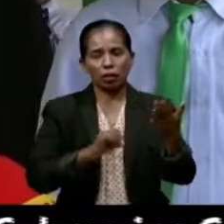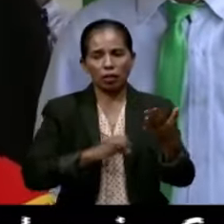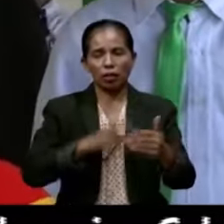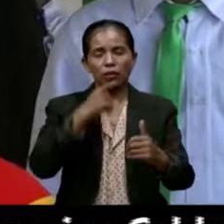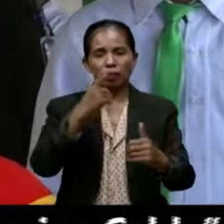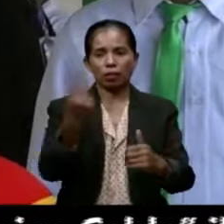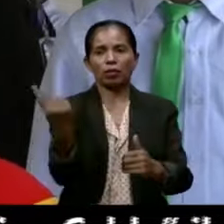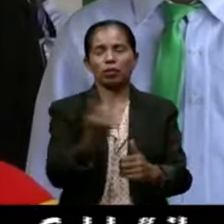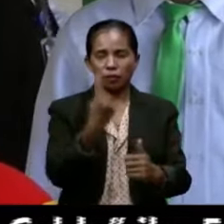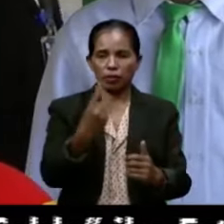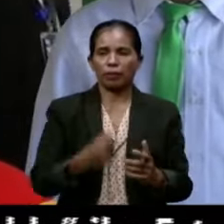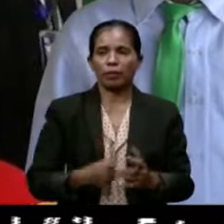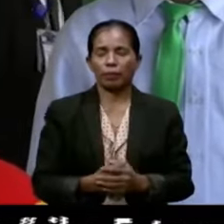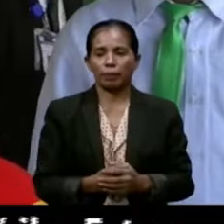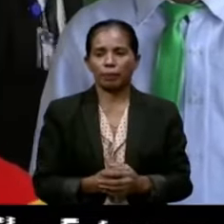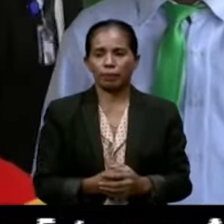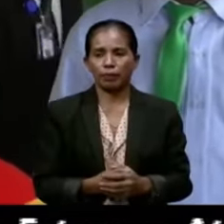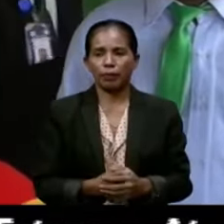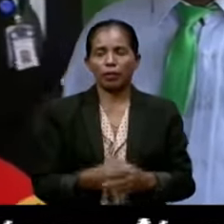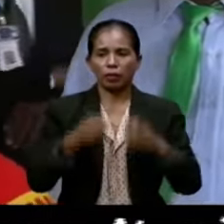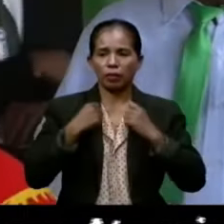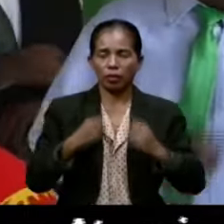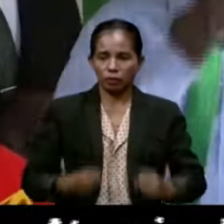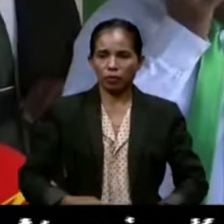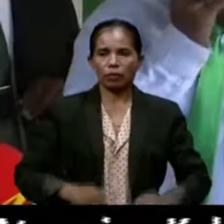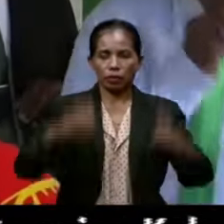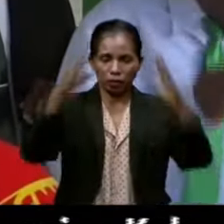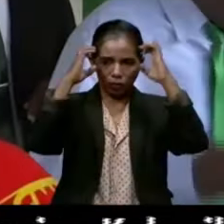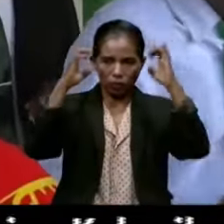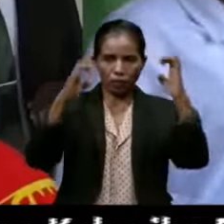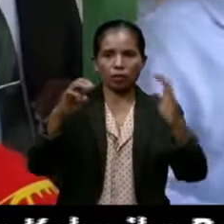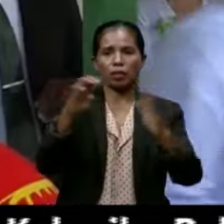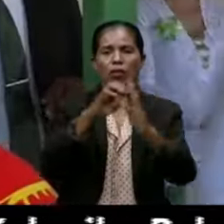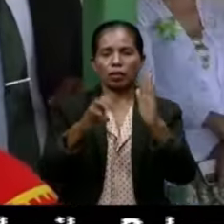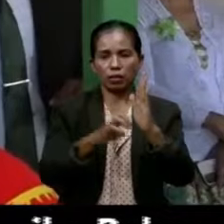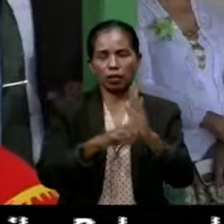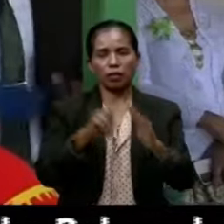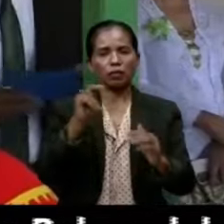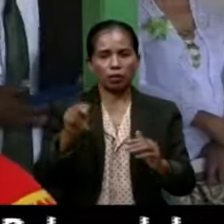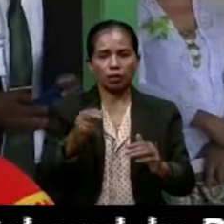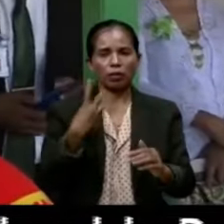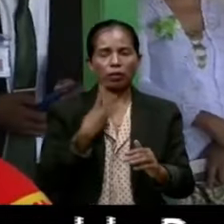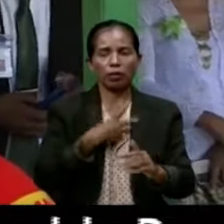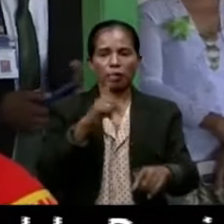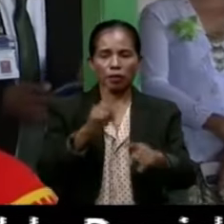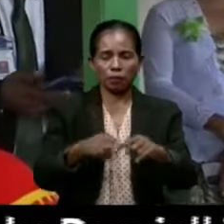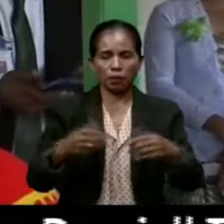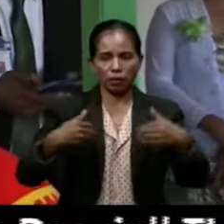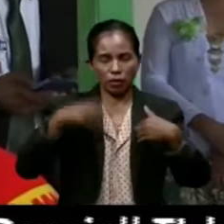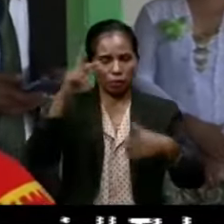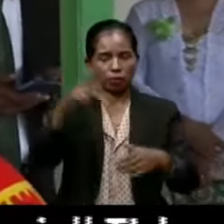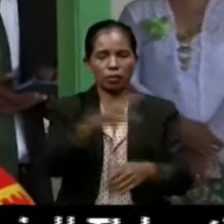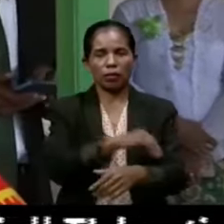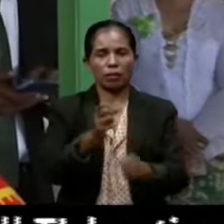dean bebe, kata saúde, educação, ne estado nian. Se bele ita la bele ona ia politização ida